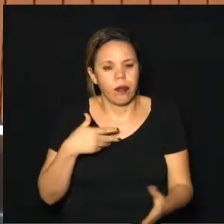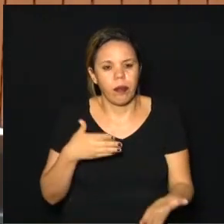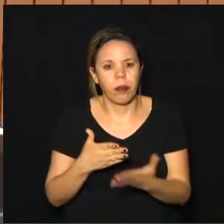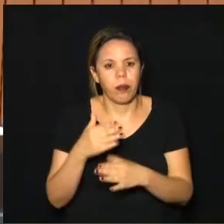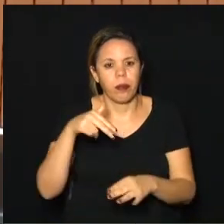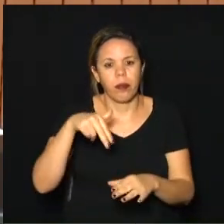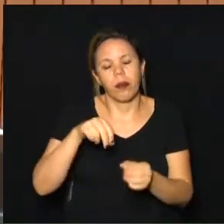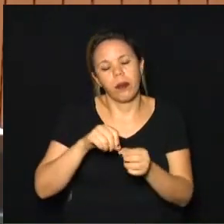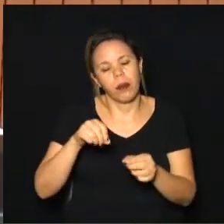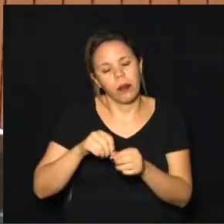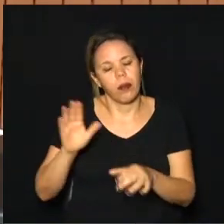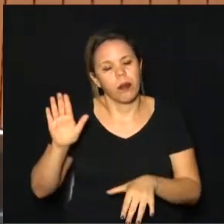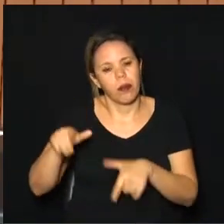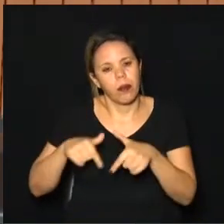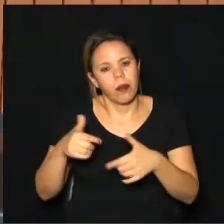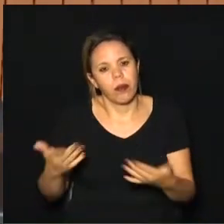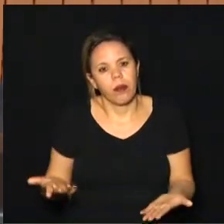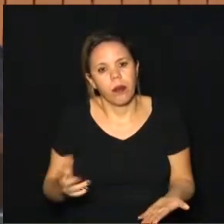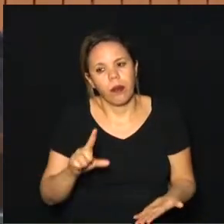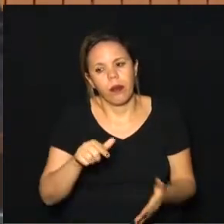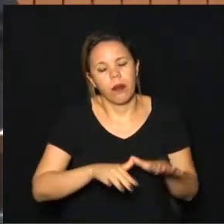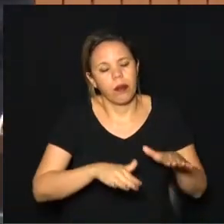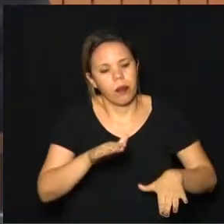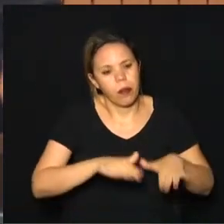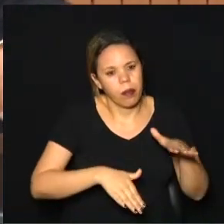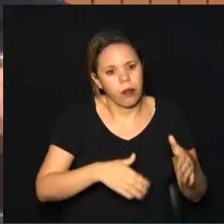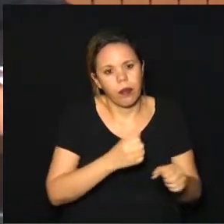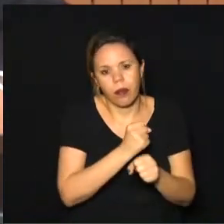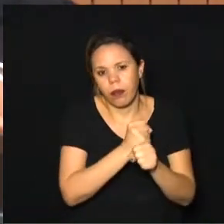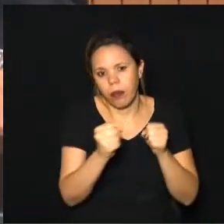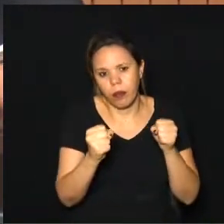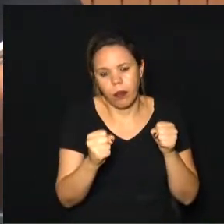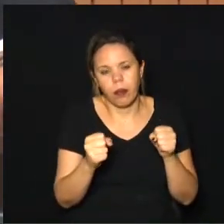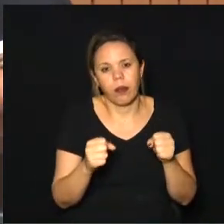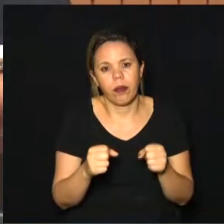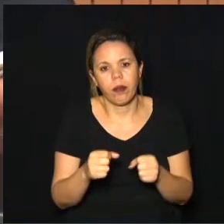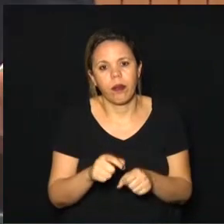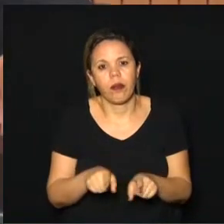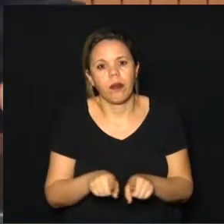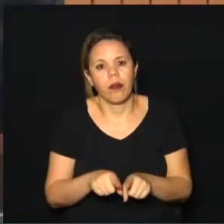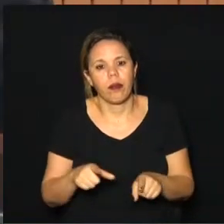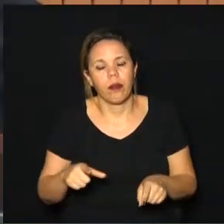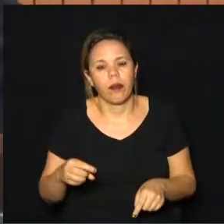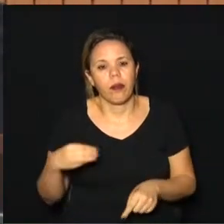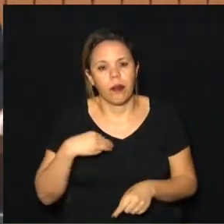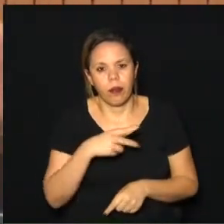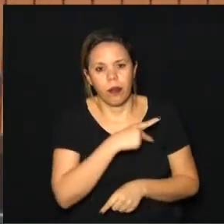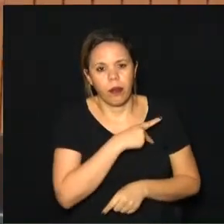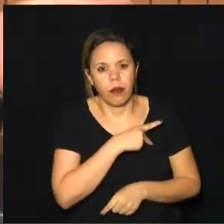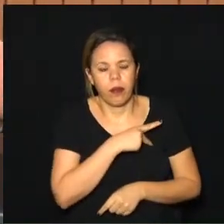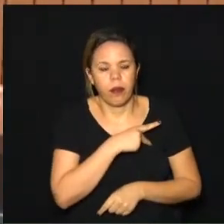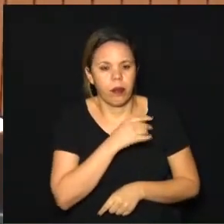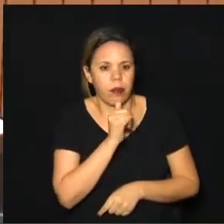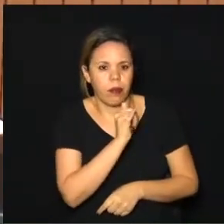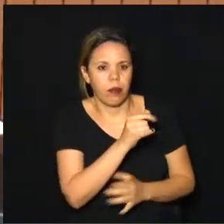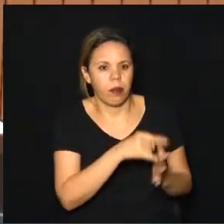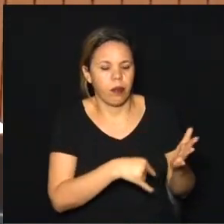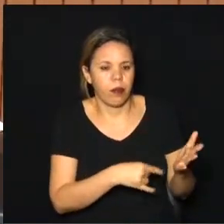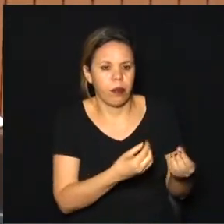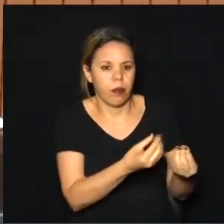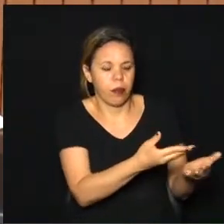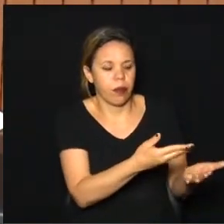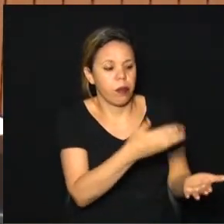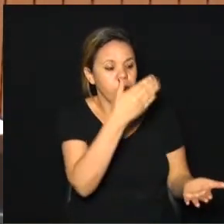do motivo da desaprovação, é possível a intimação do Ministério Público, na verdade, se dê